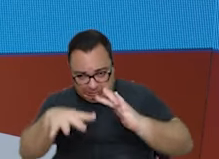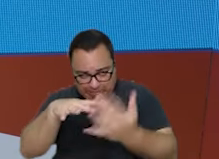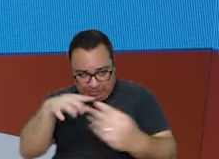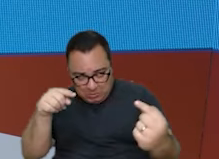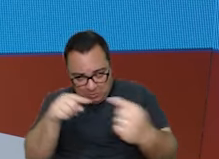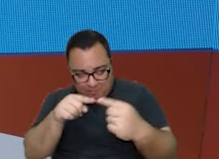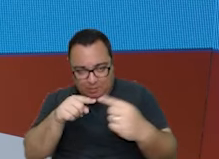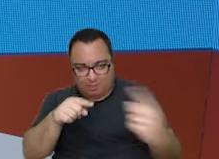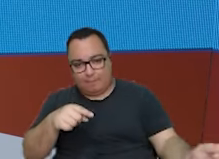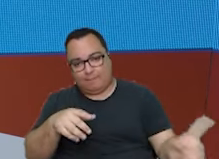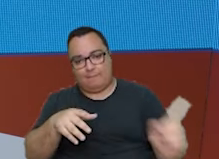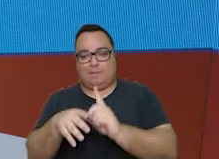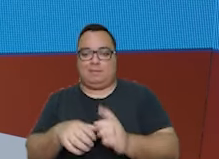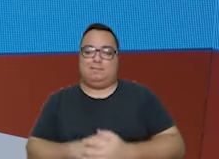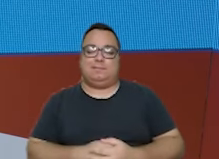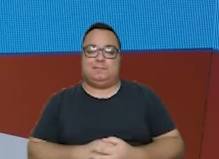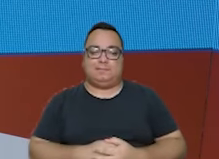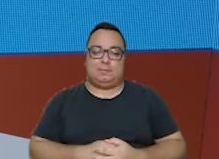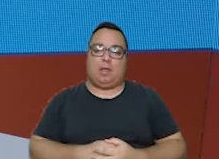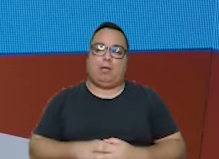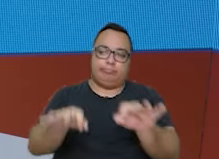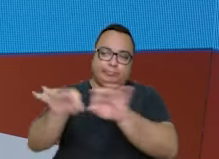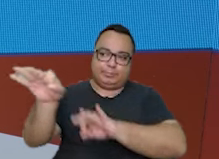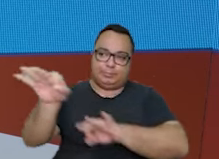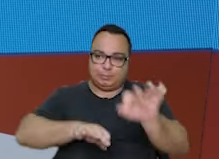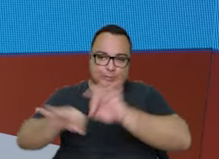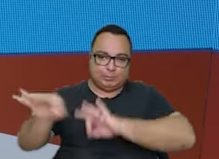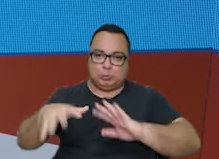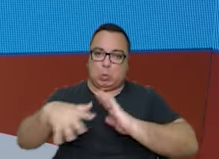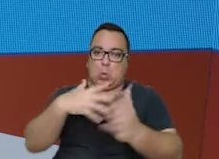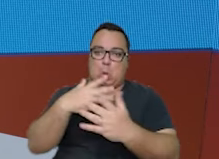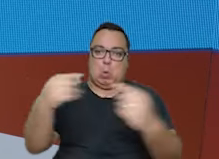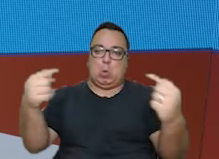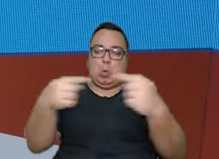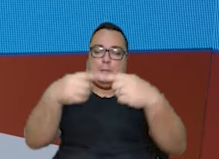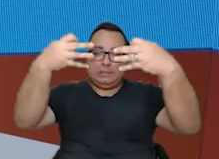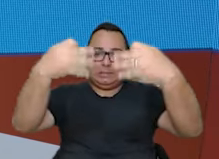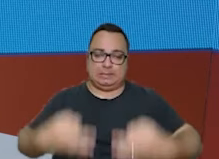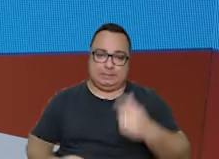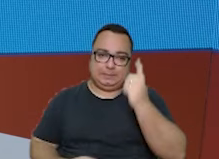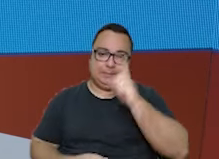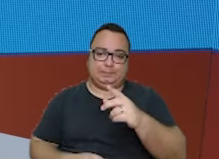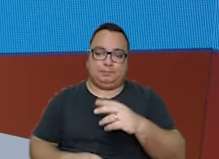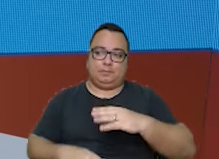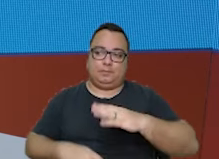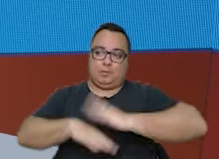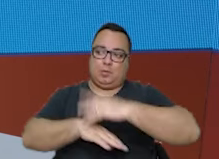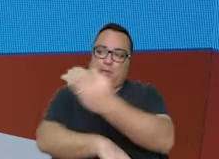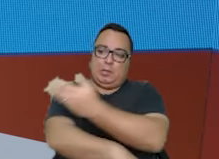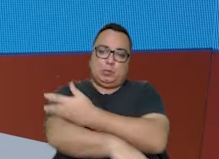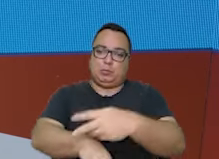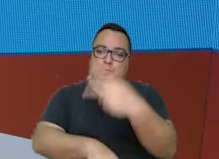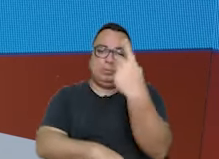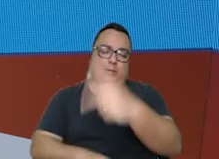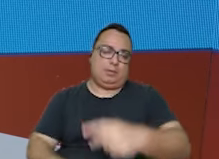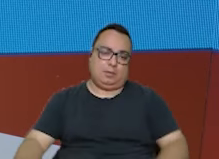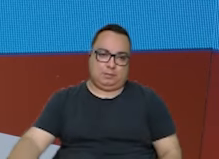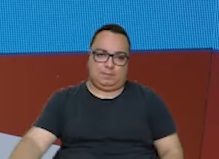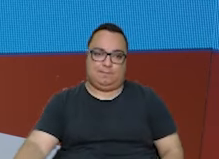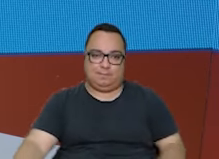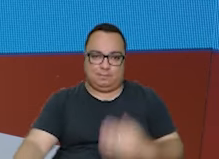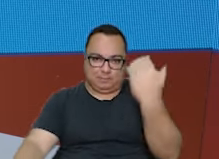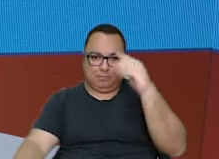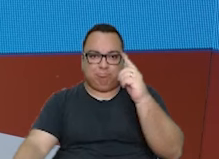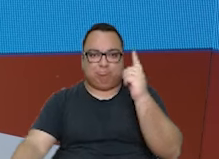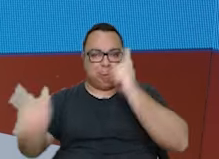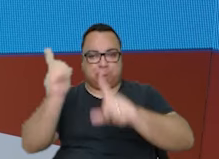gan construir essa presença né De acordo de acordo à linguagem que aquela rede pede ele com certeza pode ter o